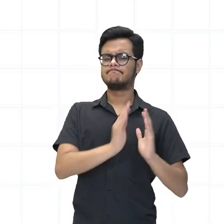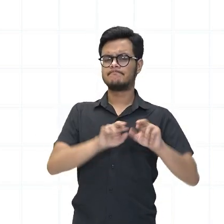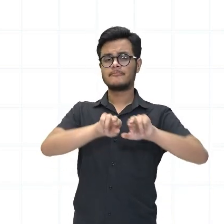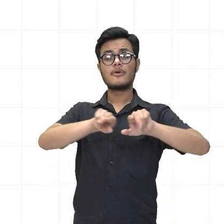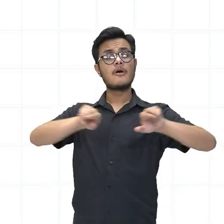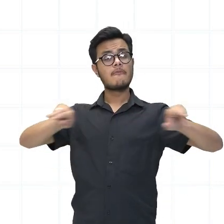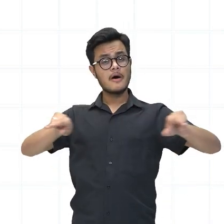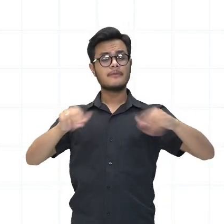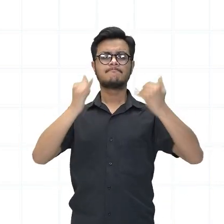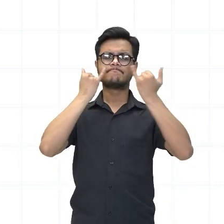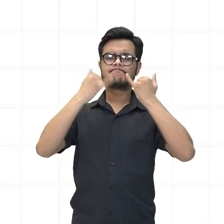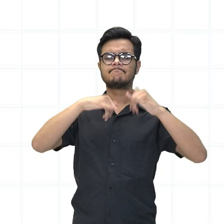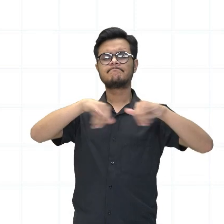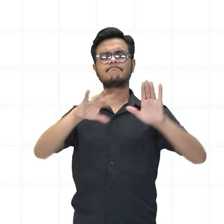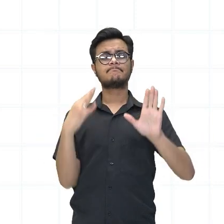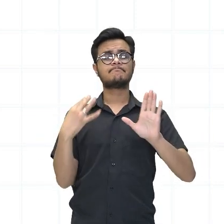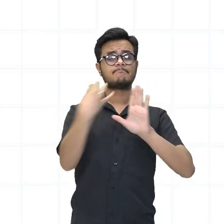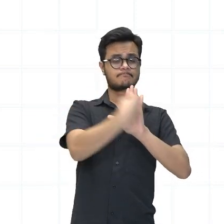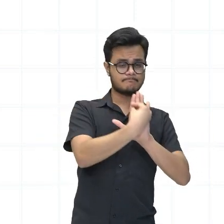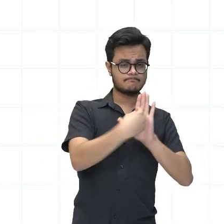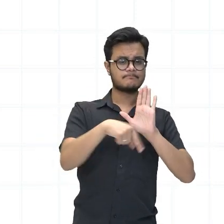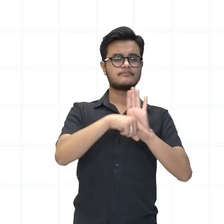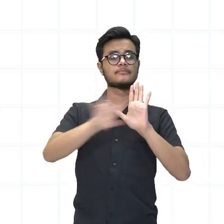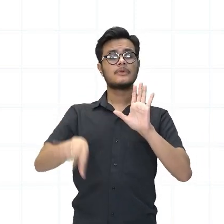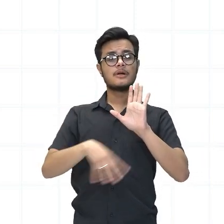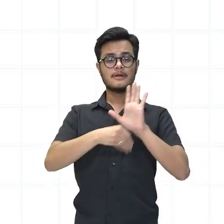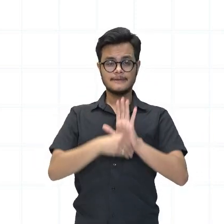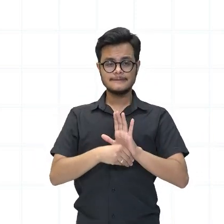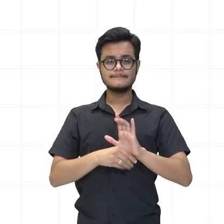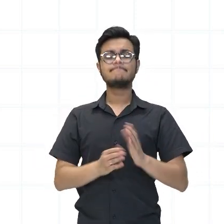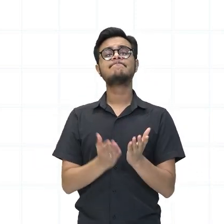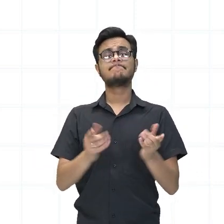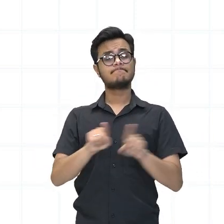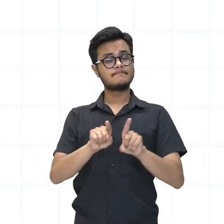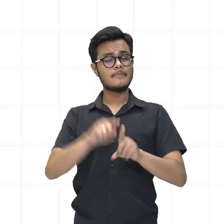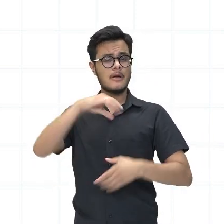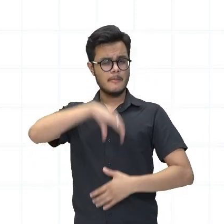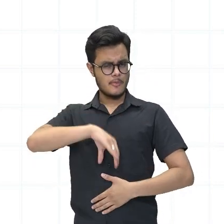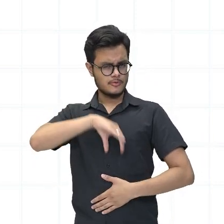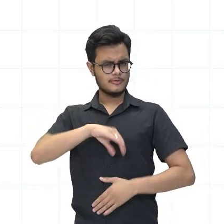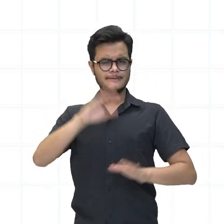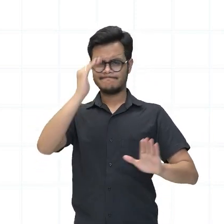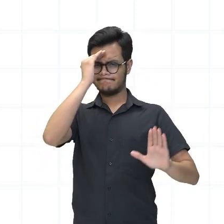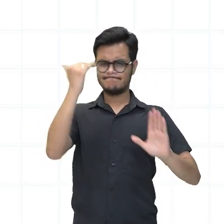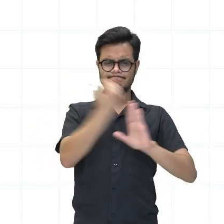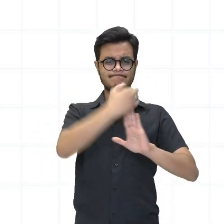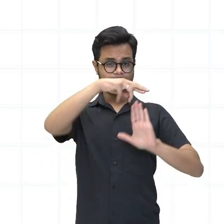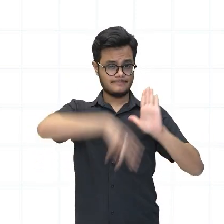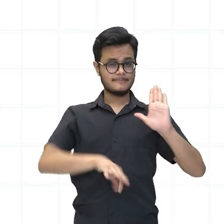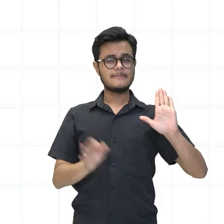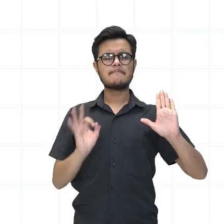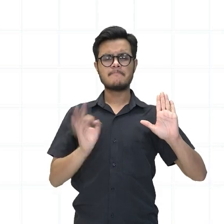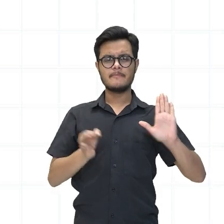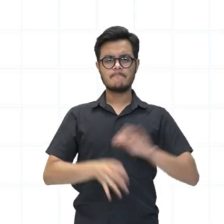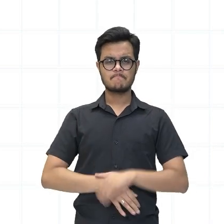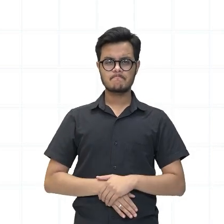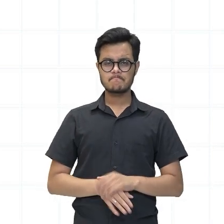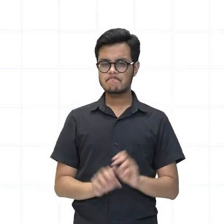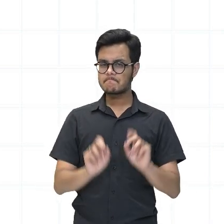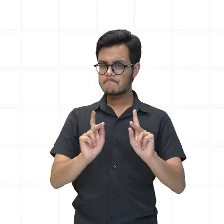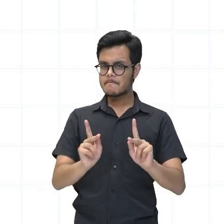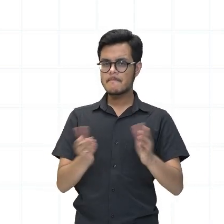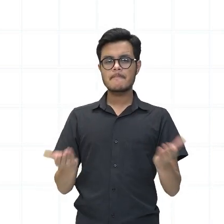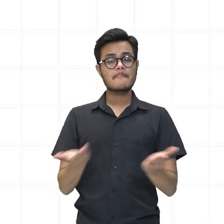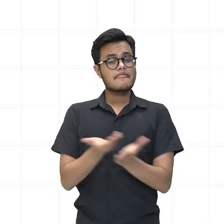posicionamentos, informações implícitas e explícitas em um texto e, claro, norma padrão. Então, nós vamos observar